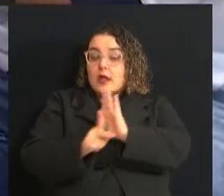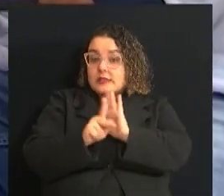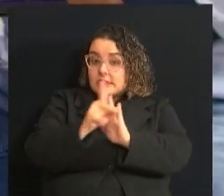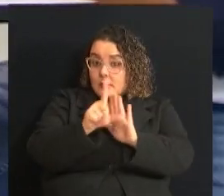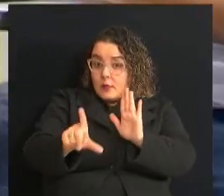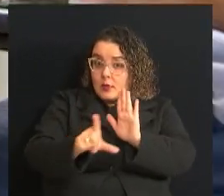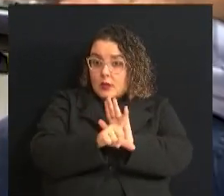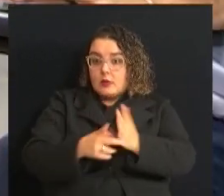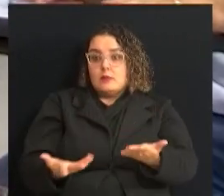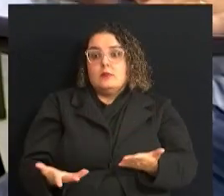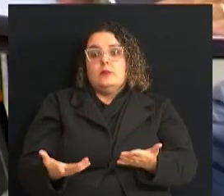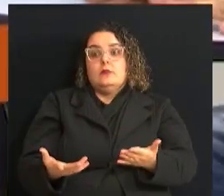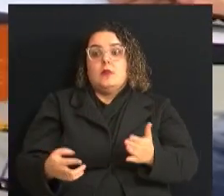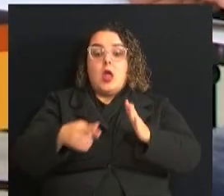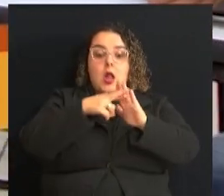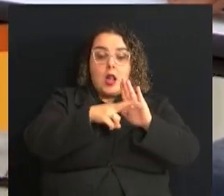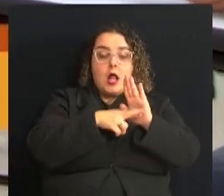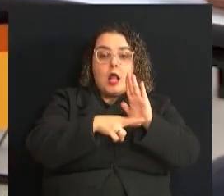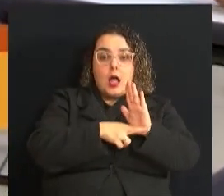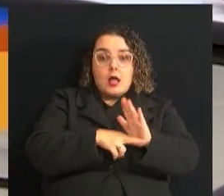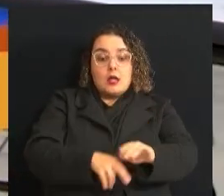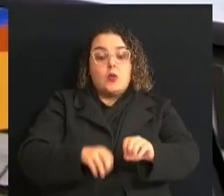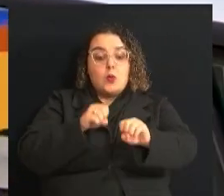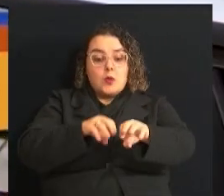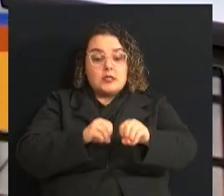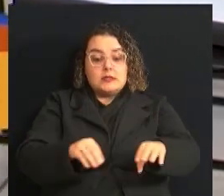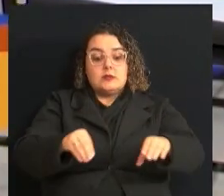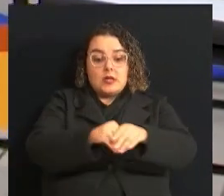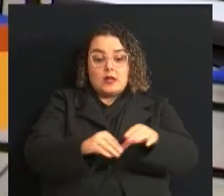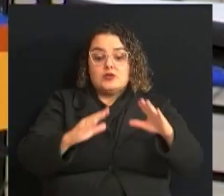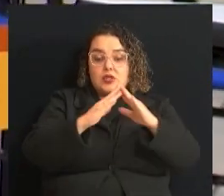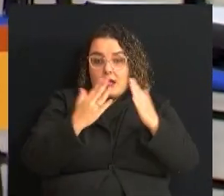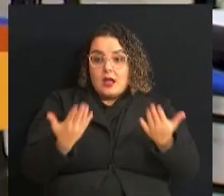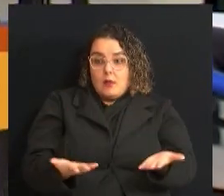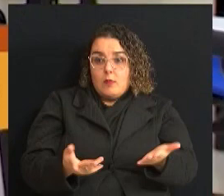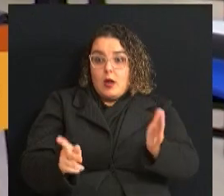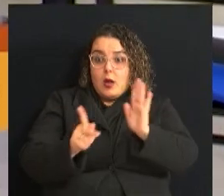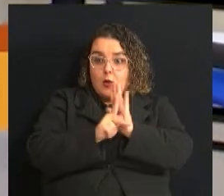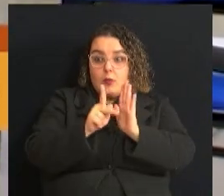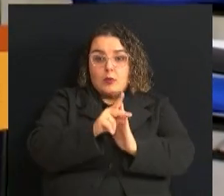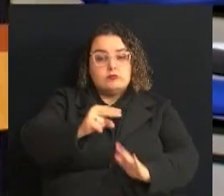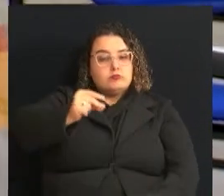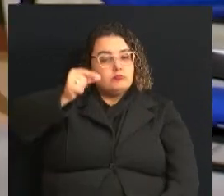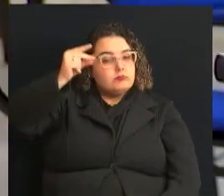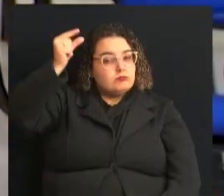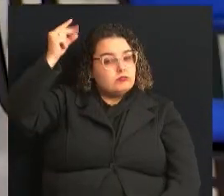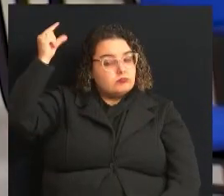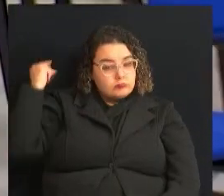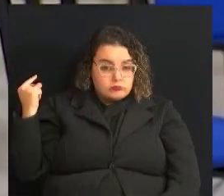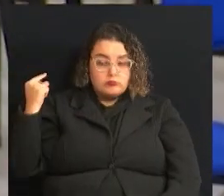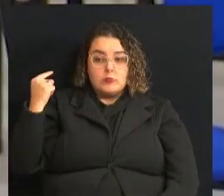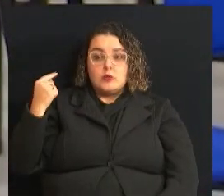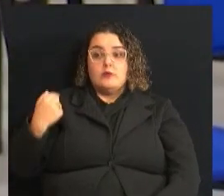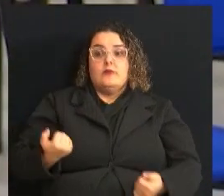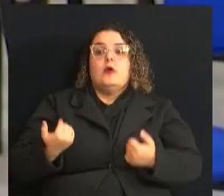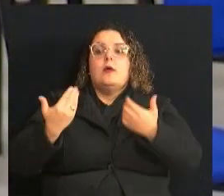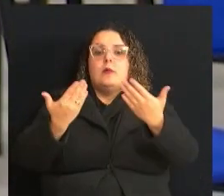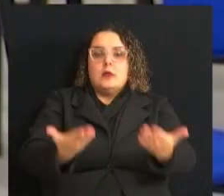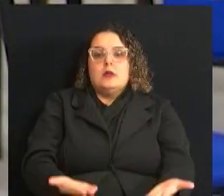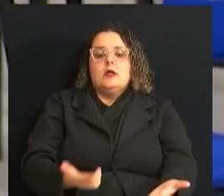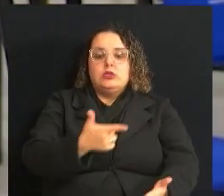visa regulamentar a educação domiciliar no Brasil, ele é um projeto bastante antigo, na verdade ele foi apresentado em